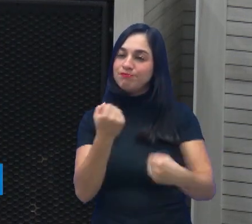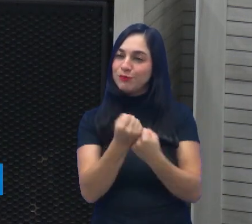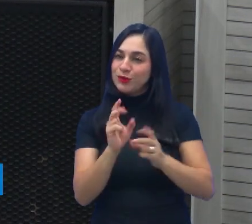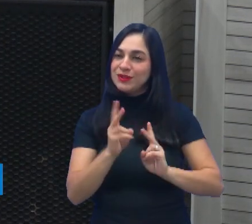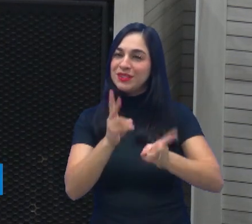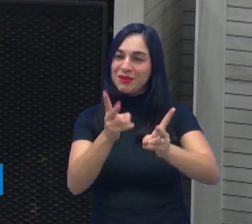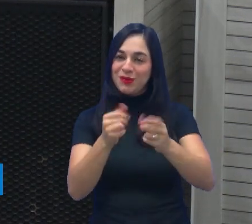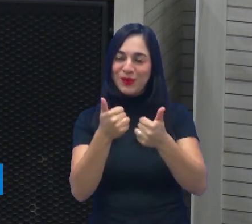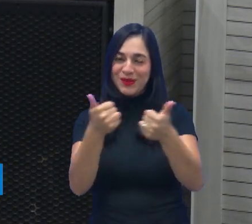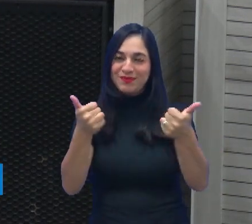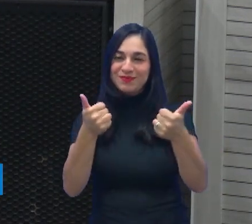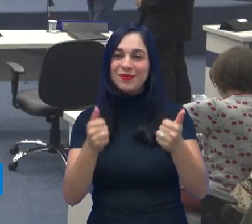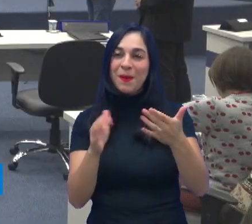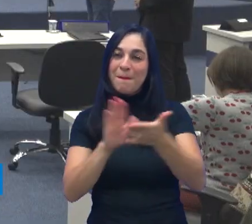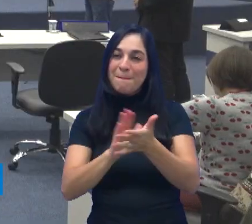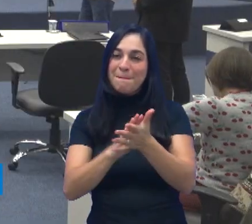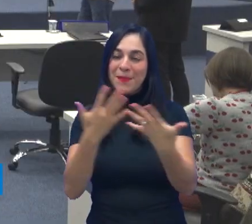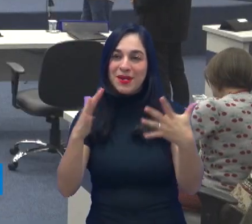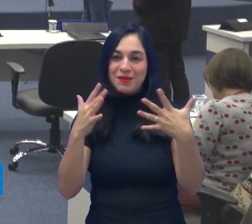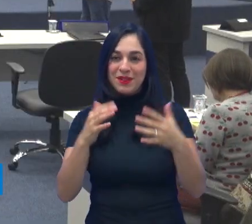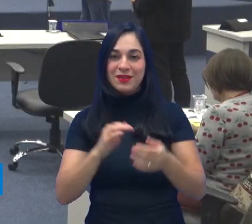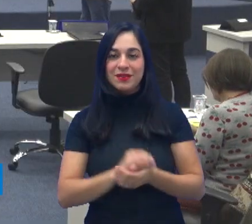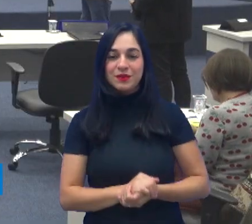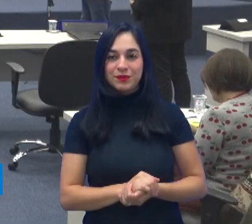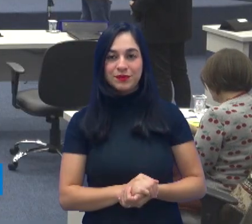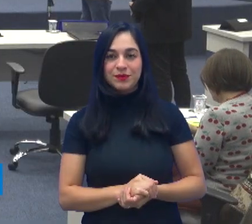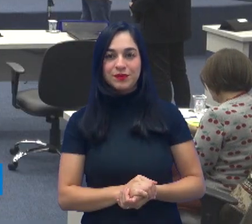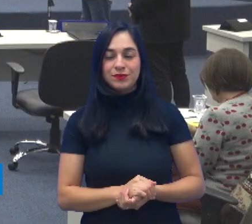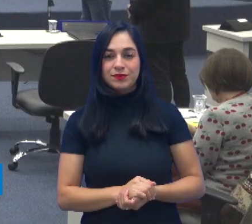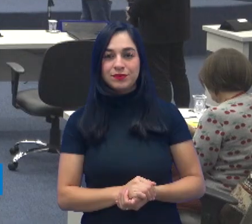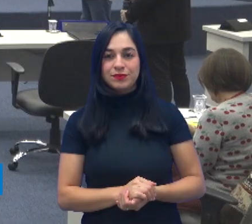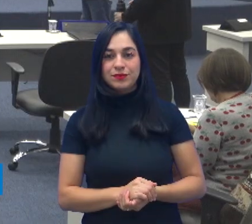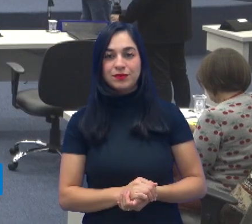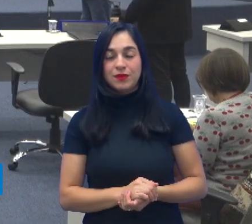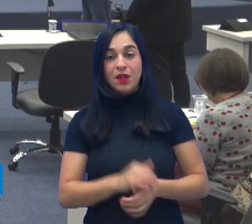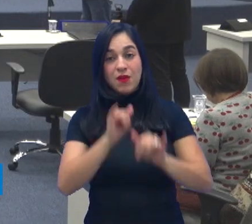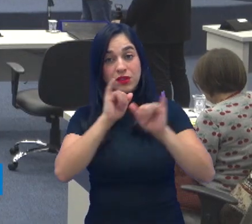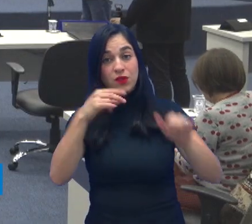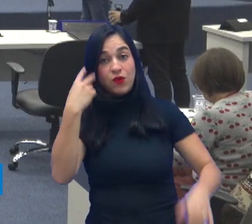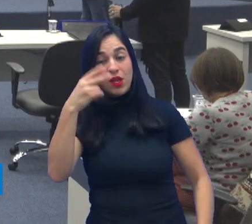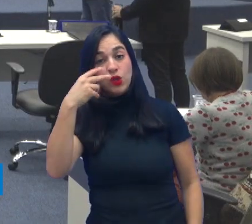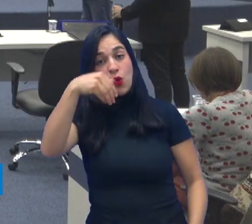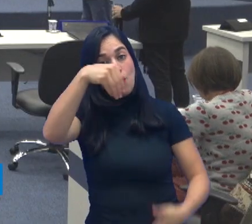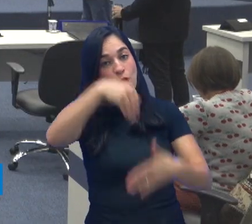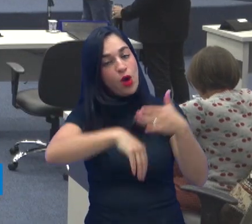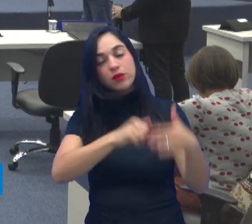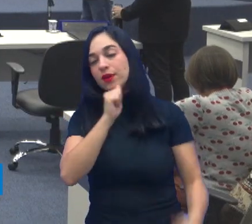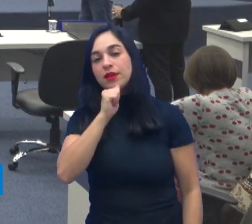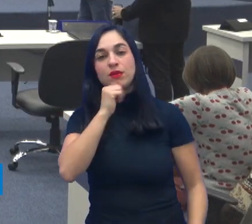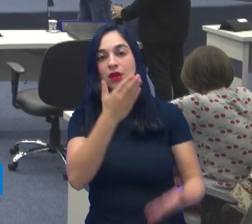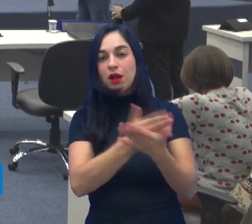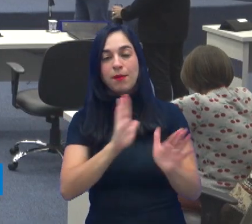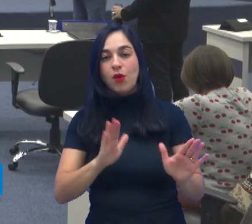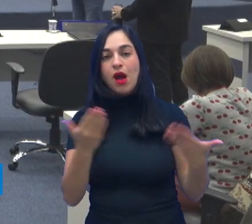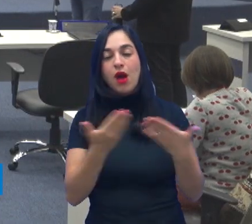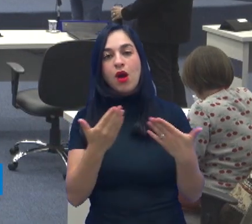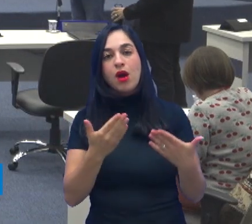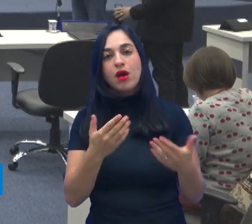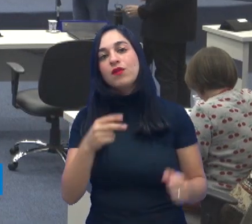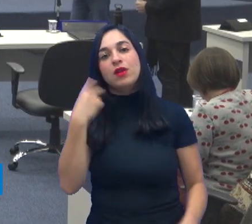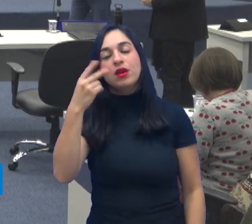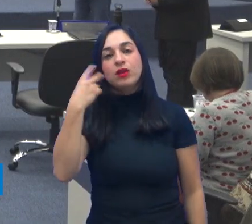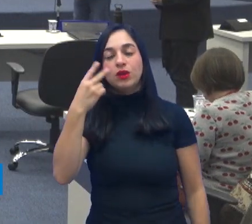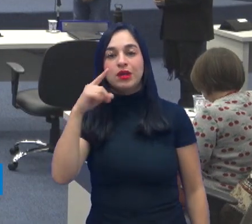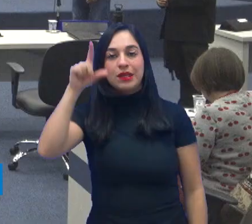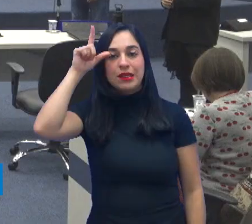bom? Parabéns. Avisando os vereadores que não acabou o momento de votação ainda, tá bom? Com a palavra, a questão de ordem, vereador Lindo